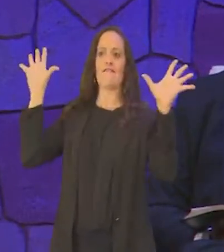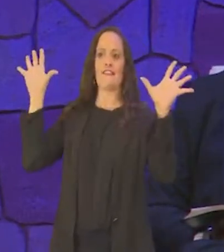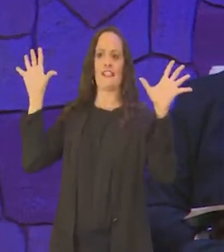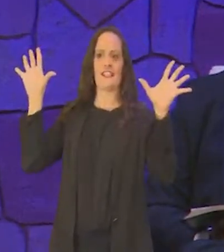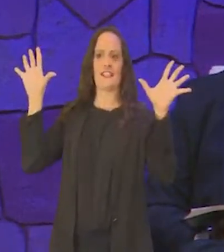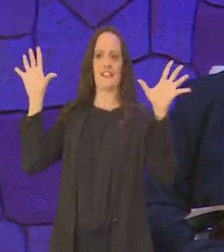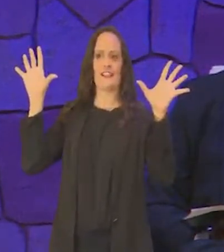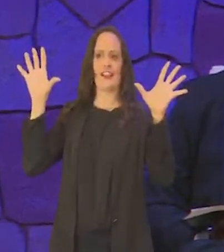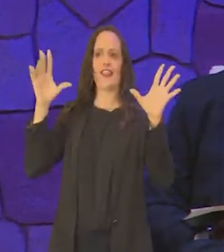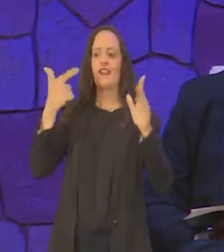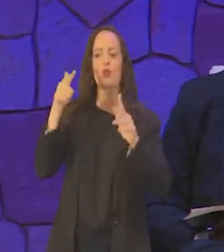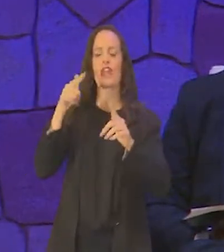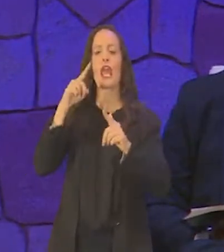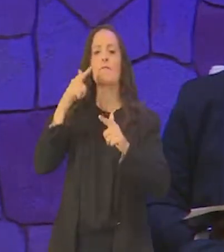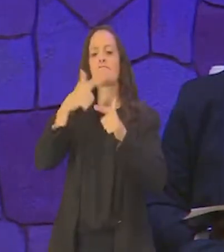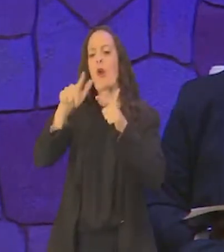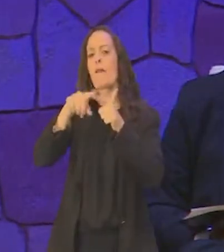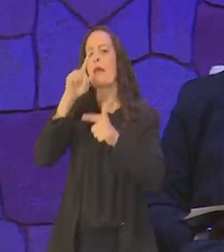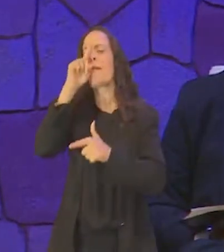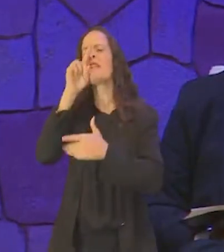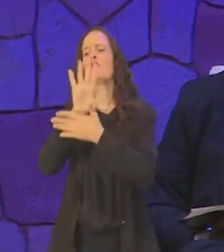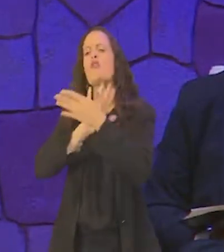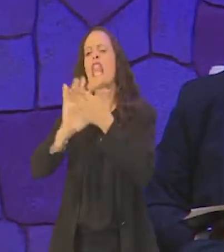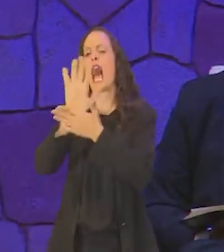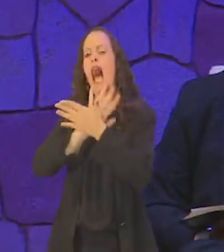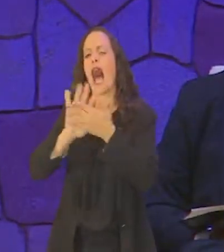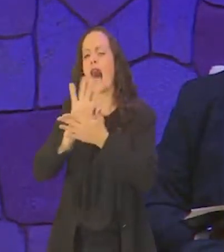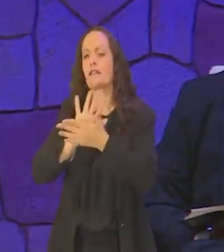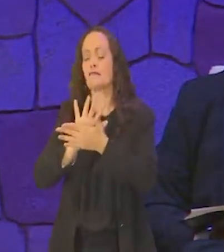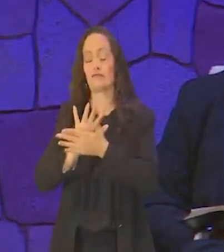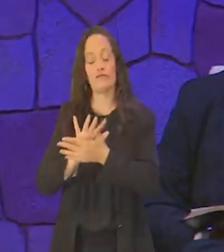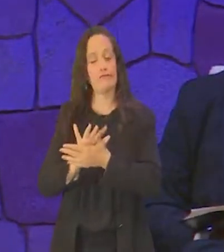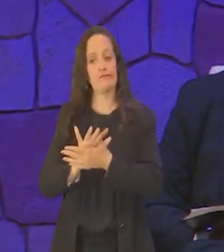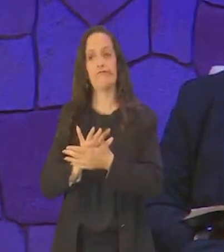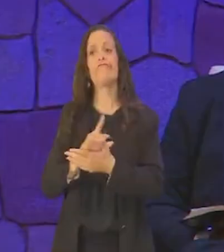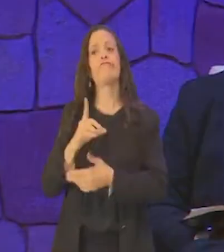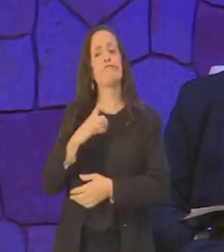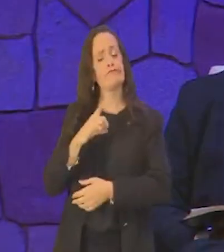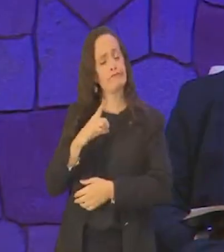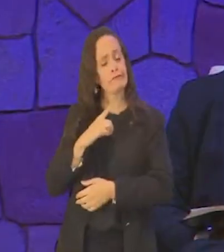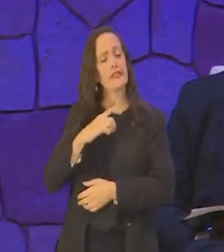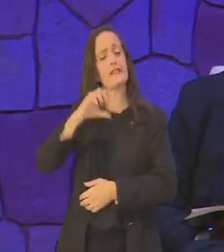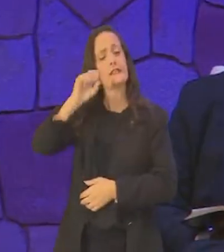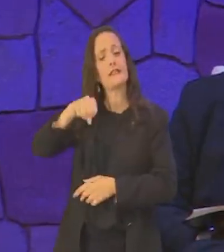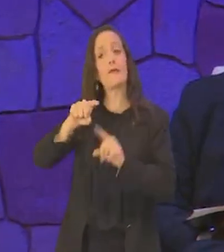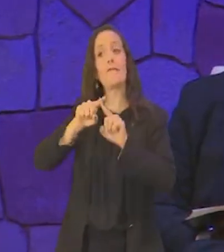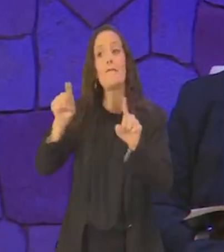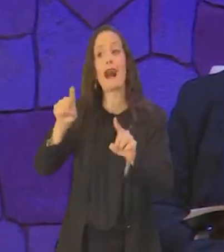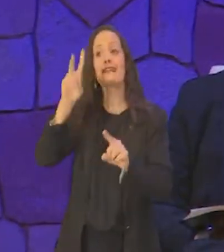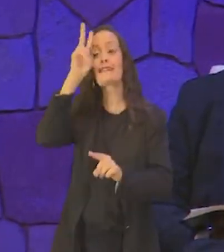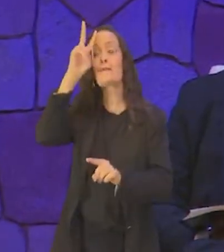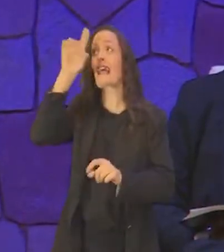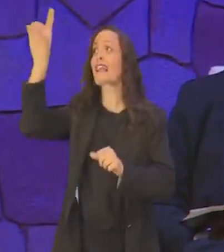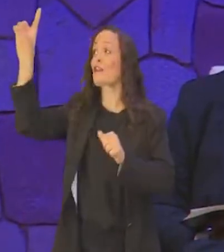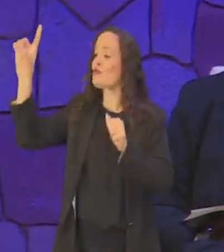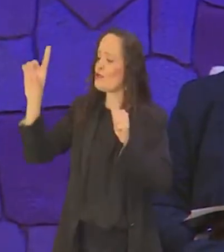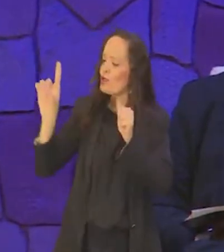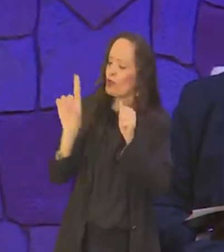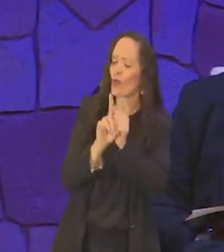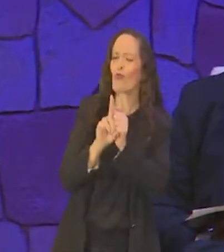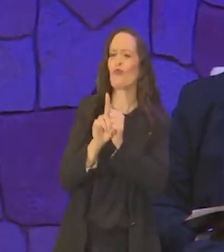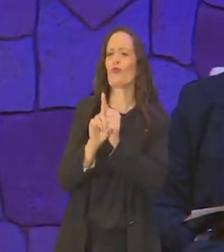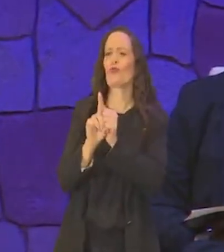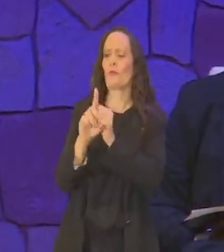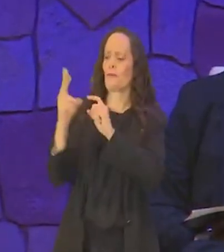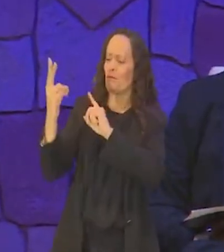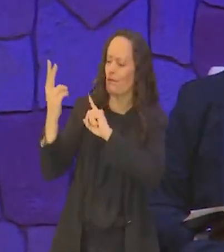ter a certeza que Jesus, o nosso Senhor, estará presente em nossas vidas, nos livrando,